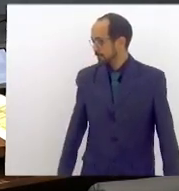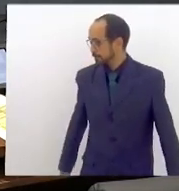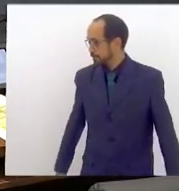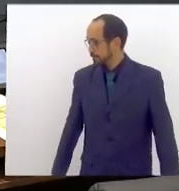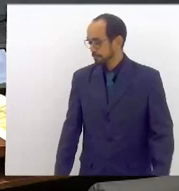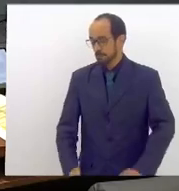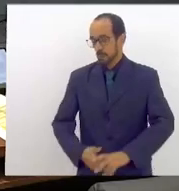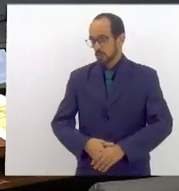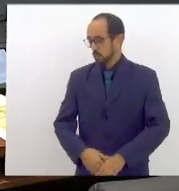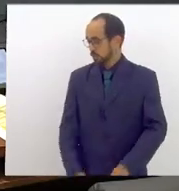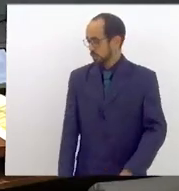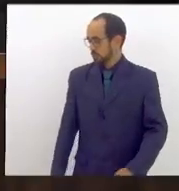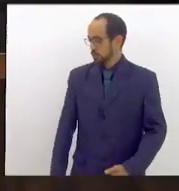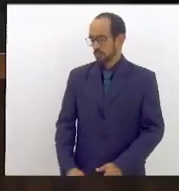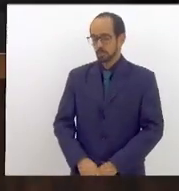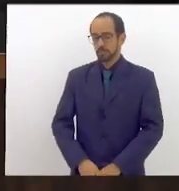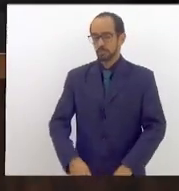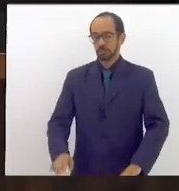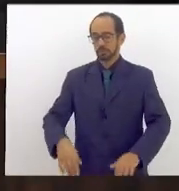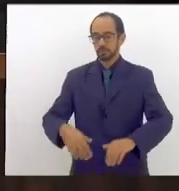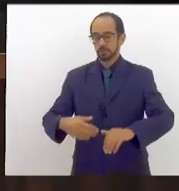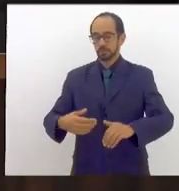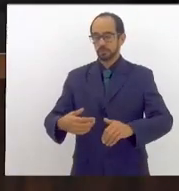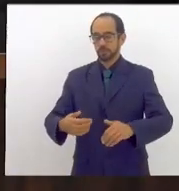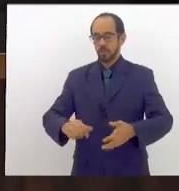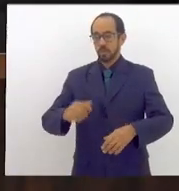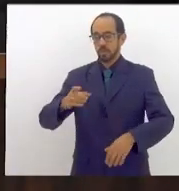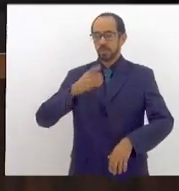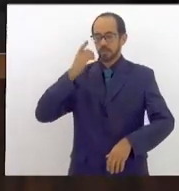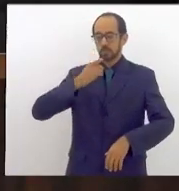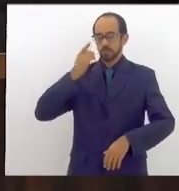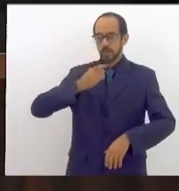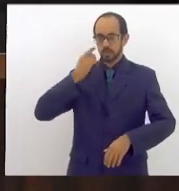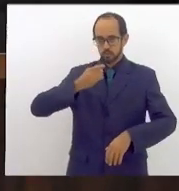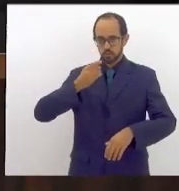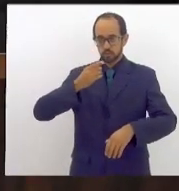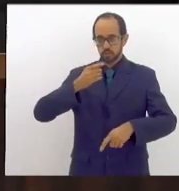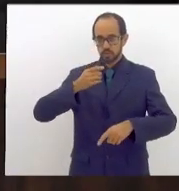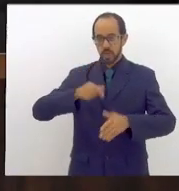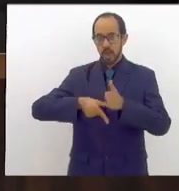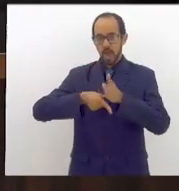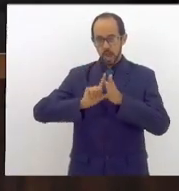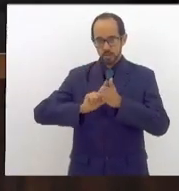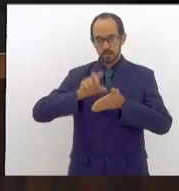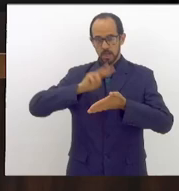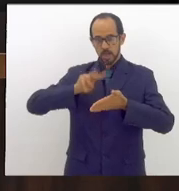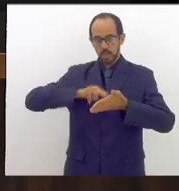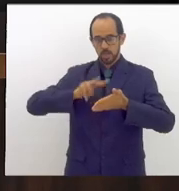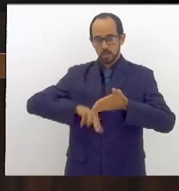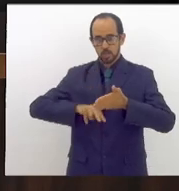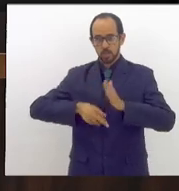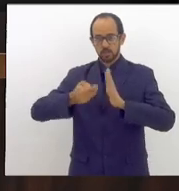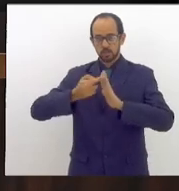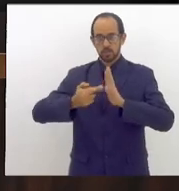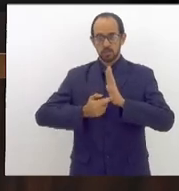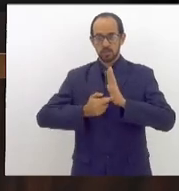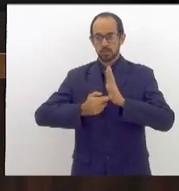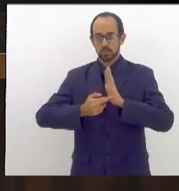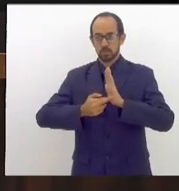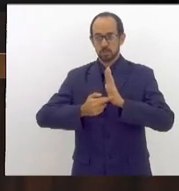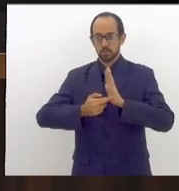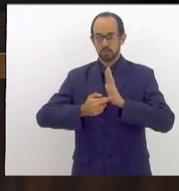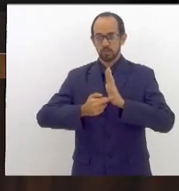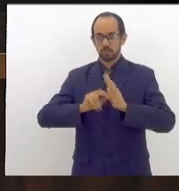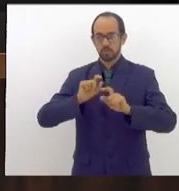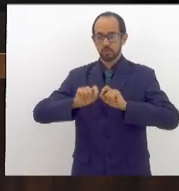eu prezados deputados e deputados antes da leitura do relatório das atividades de cada uma das subdiretorias